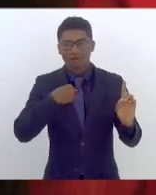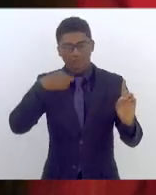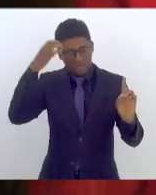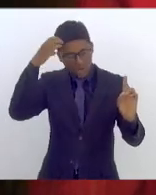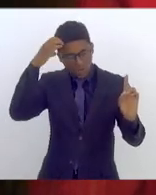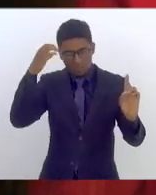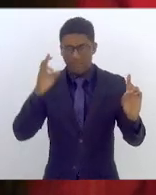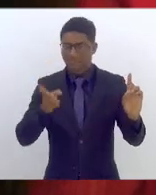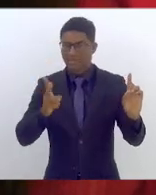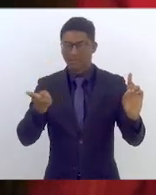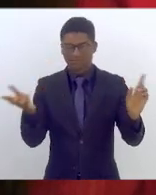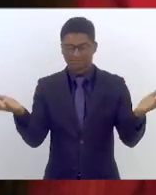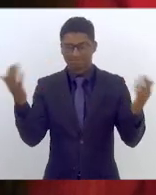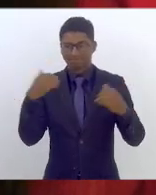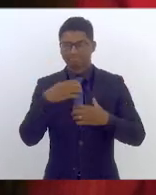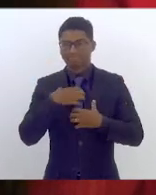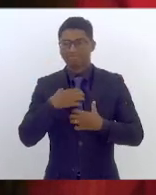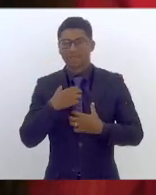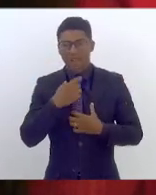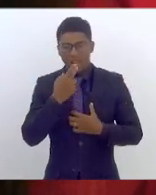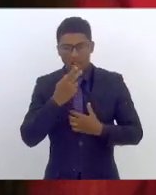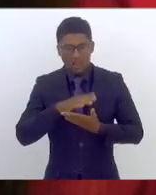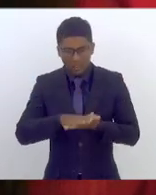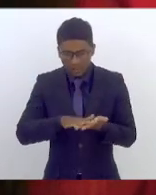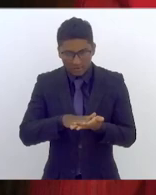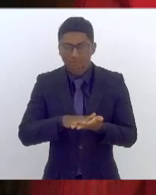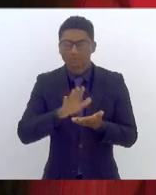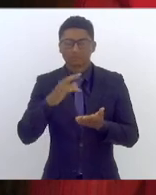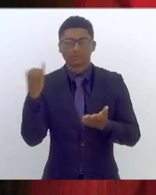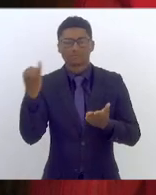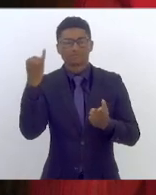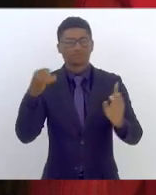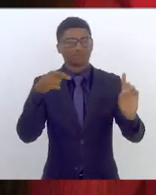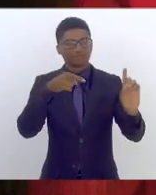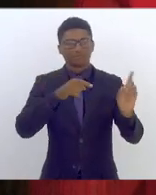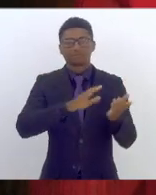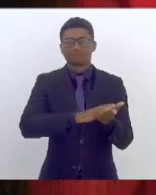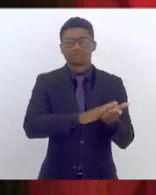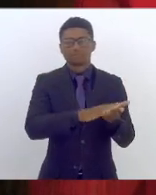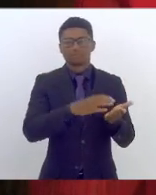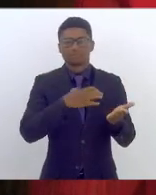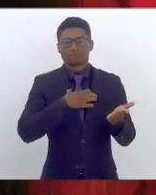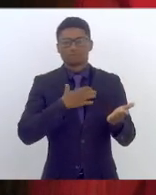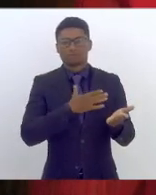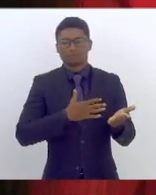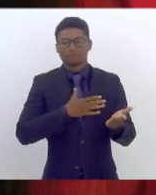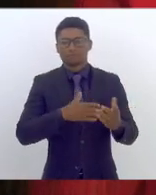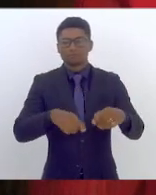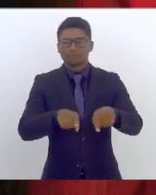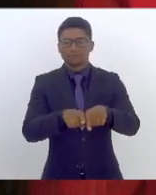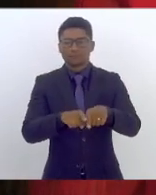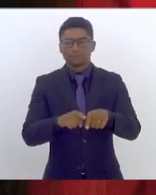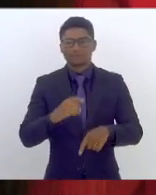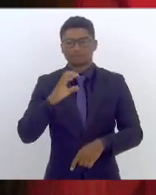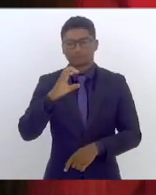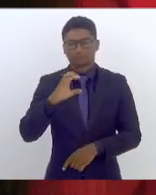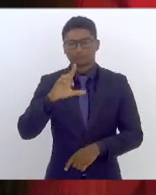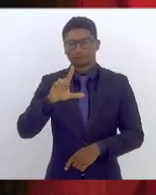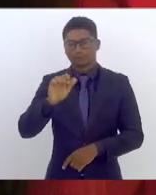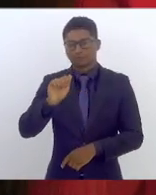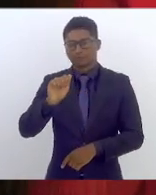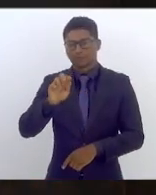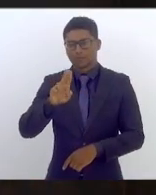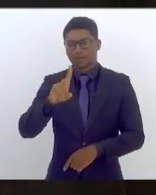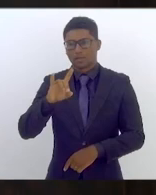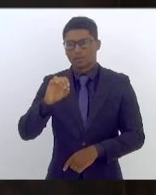com essa mágoa de não ter trazido a público Esse reconhecimento Esse é gratidão igualmente Cláudio jovem né eu peço a Deus